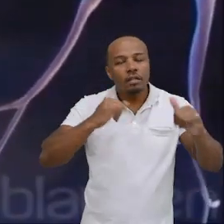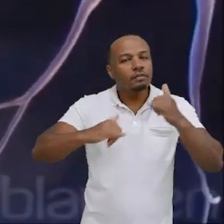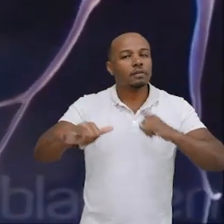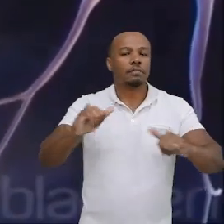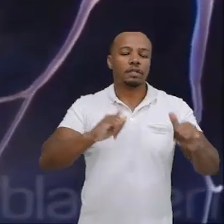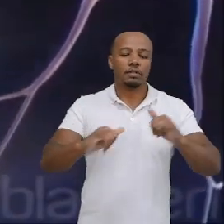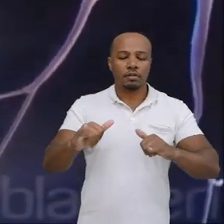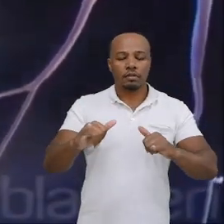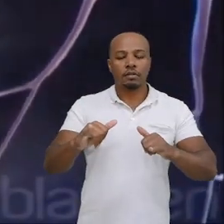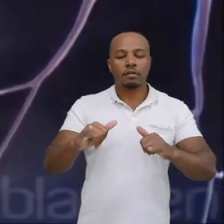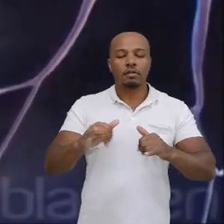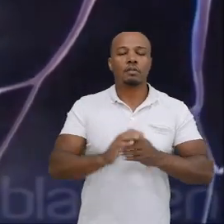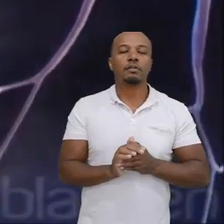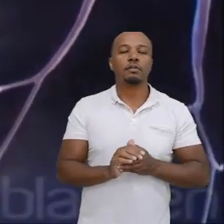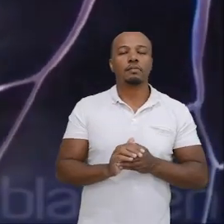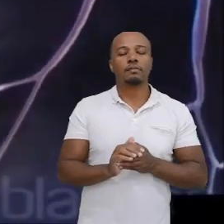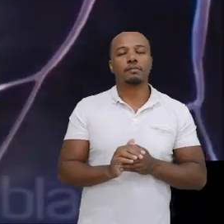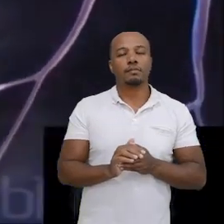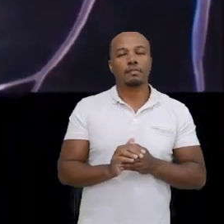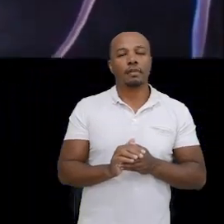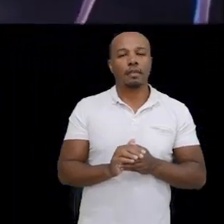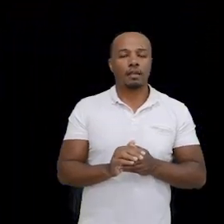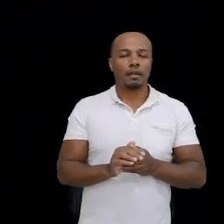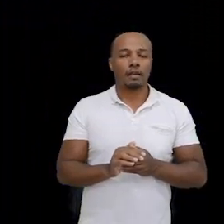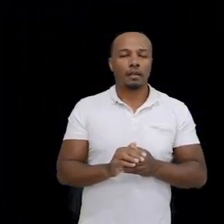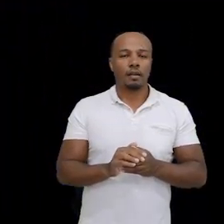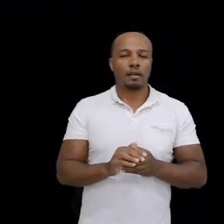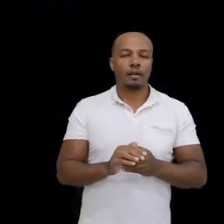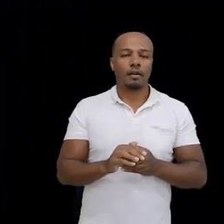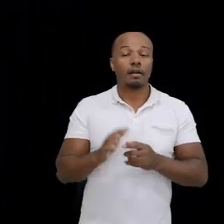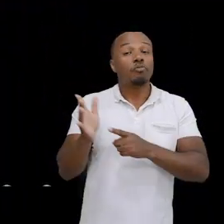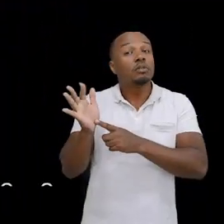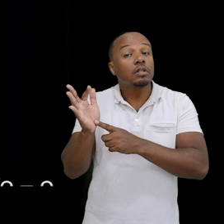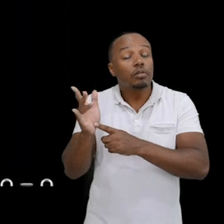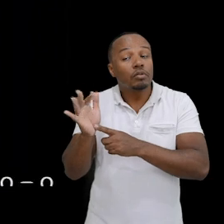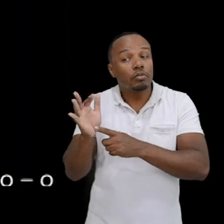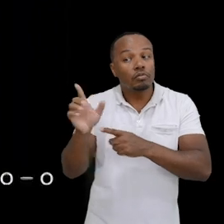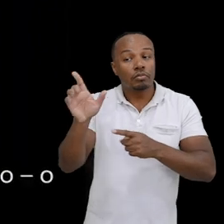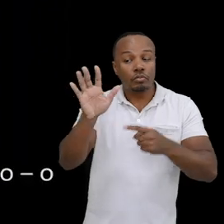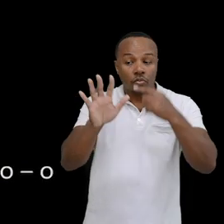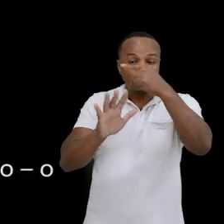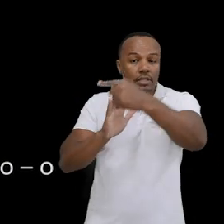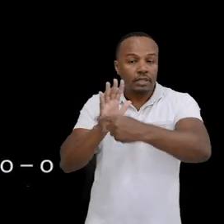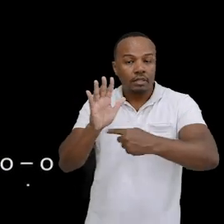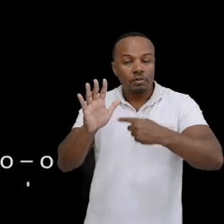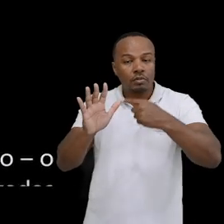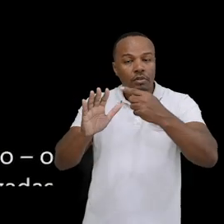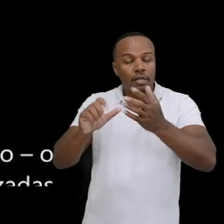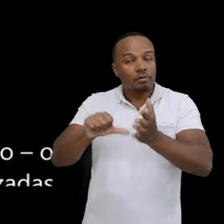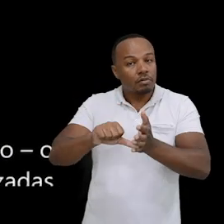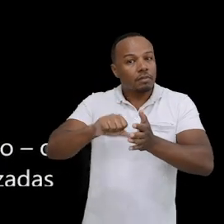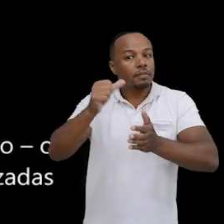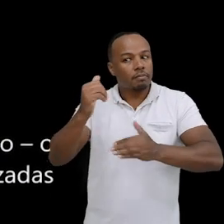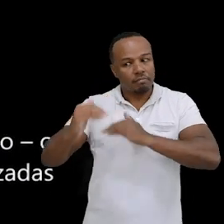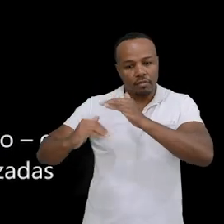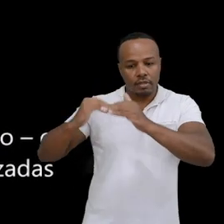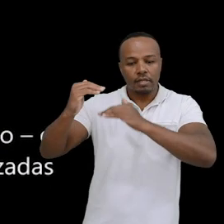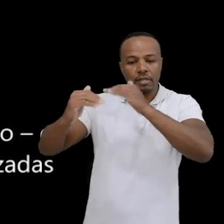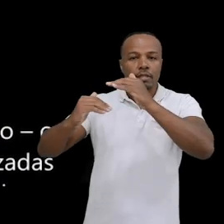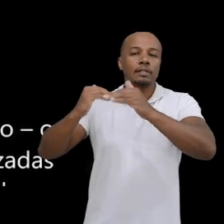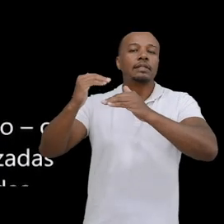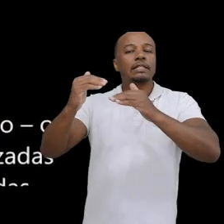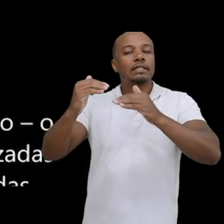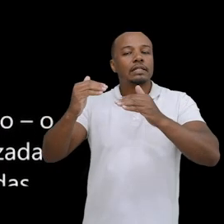no repasse das informações. As rotas relacionadas com o sentido do tato, o primeiro a se